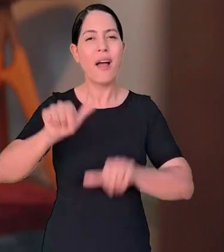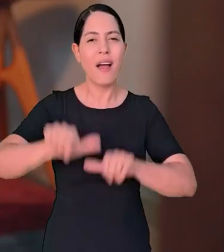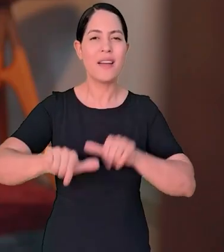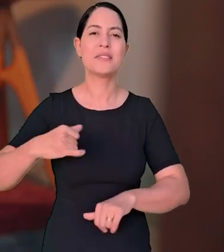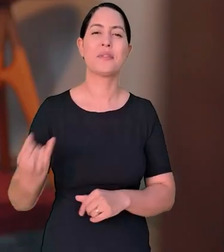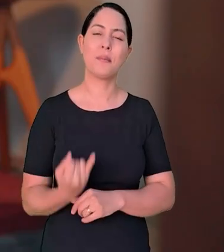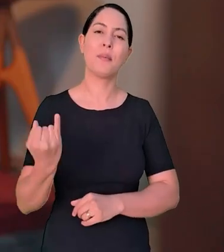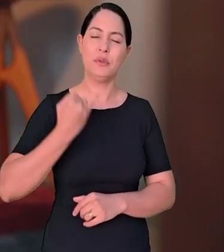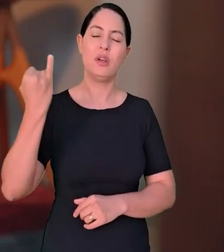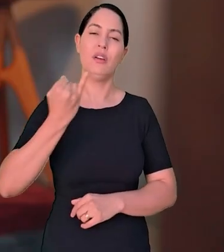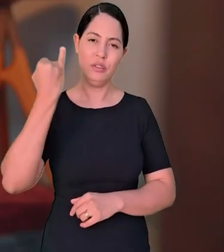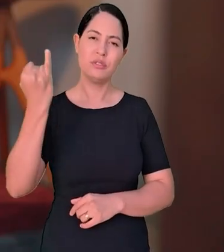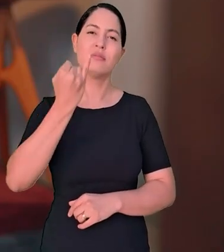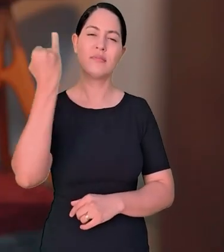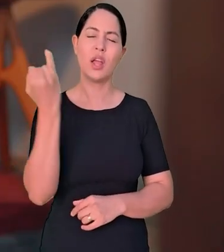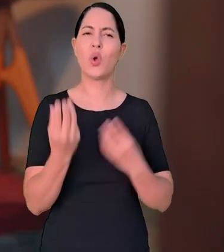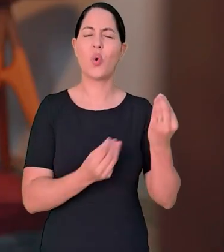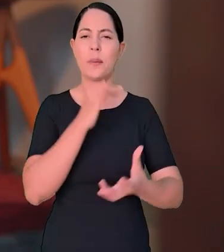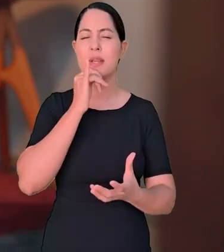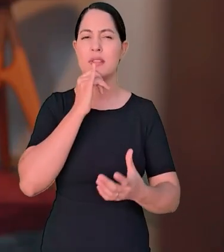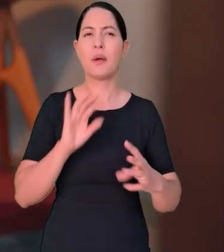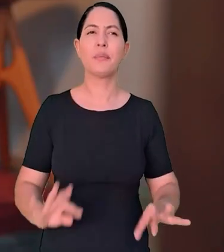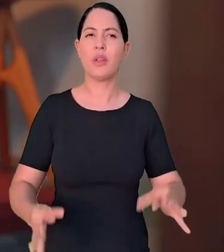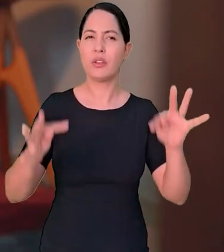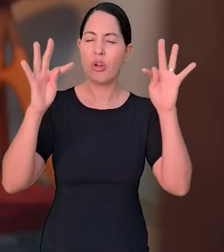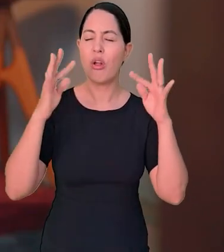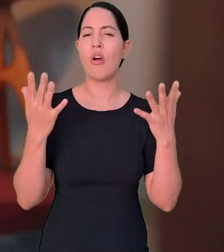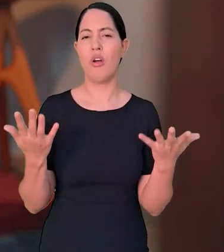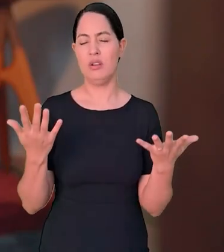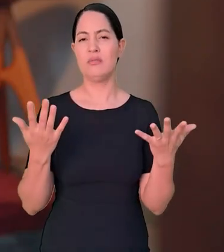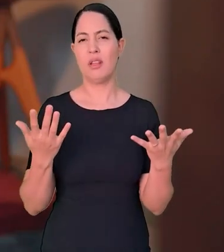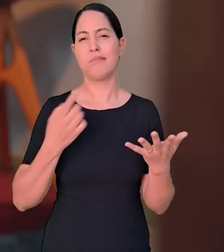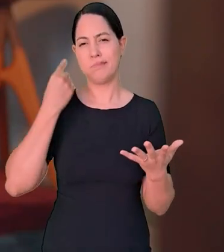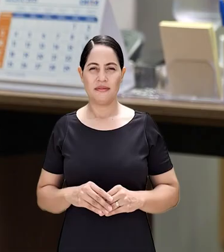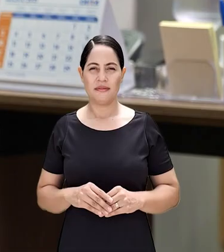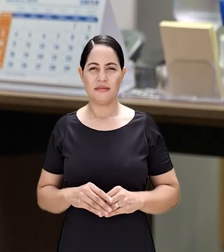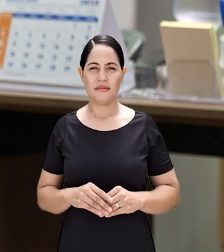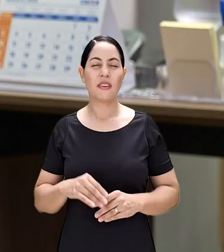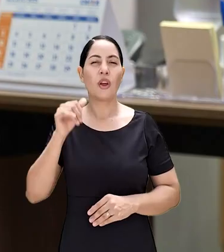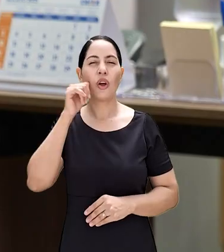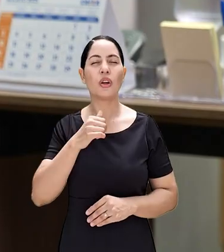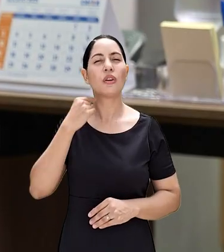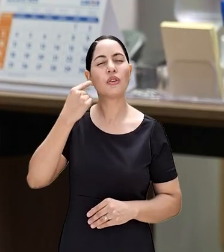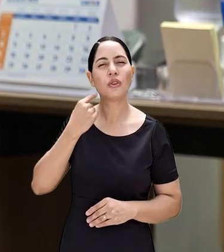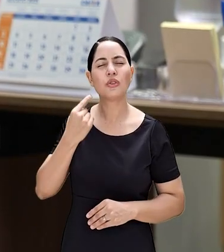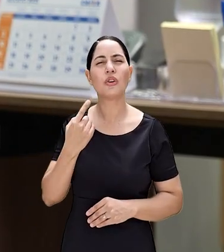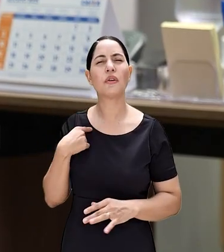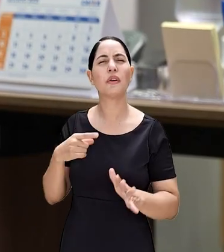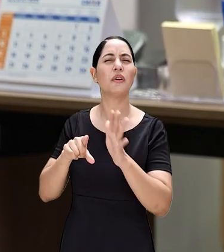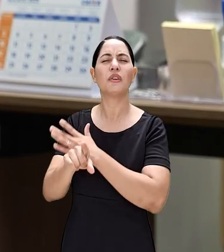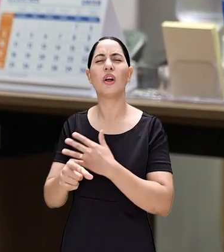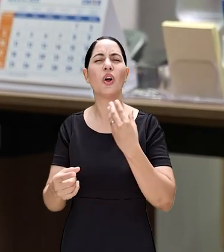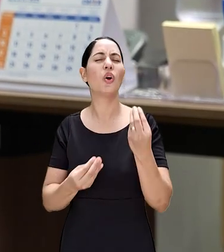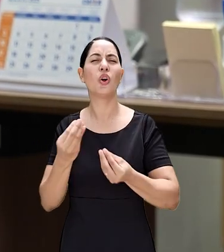constante diário das plataformas tecnológicas que o advogado utiliza no seu dia a dia. Doutora, qual a importância da